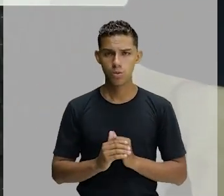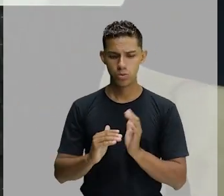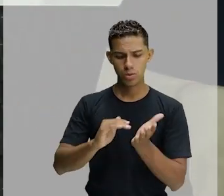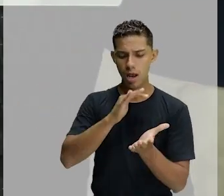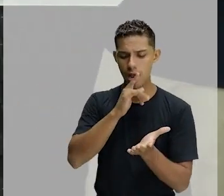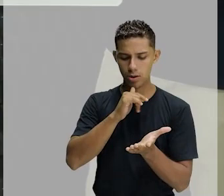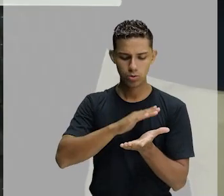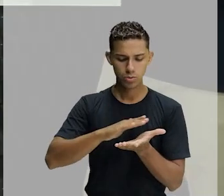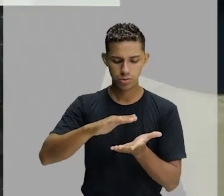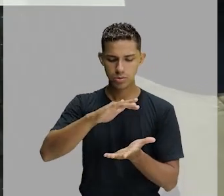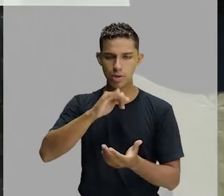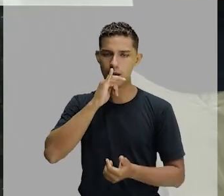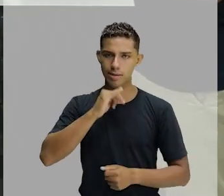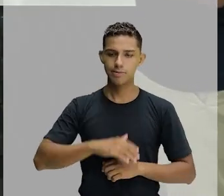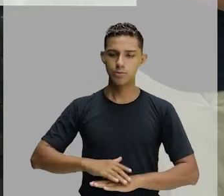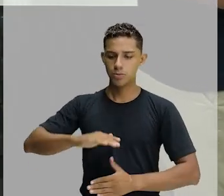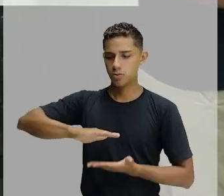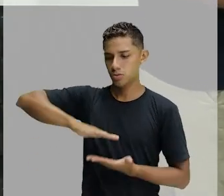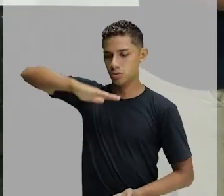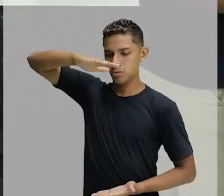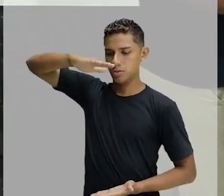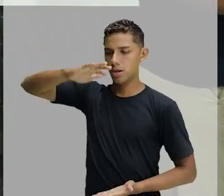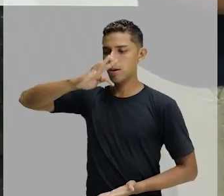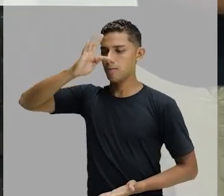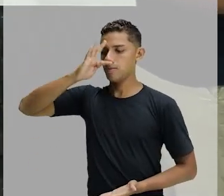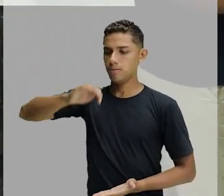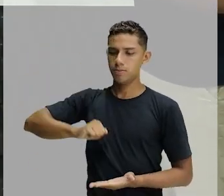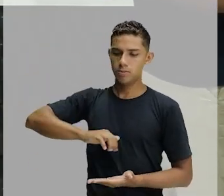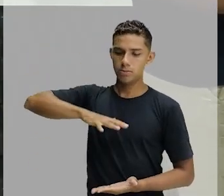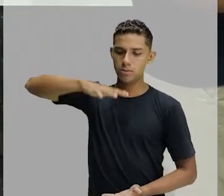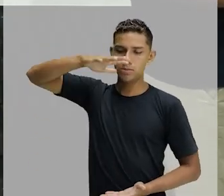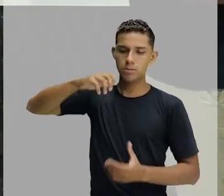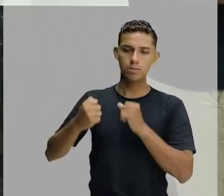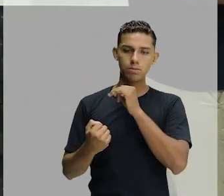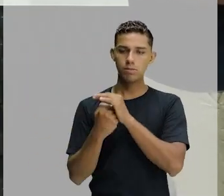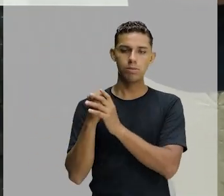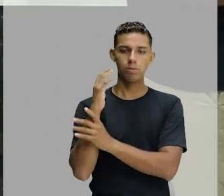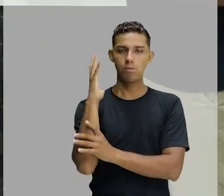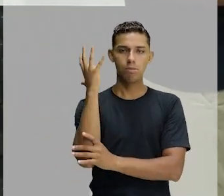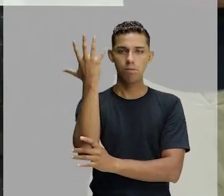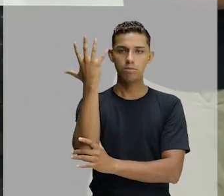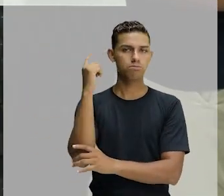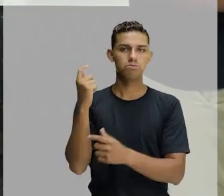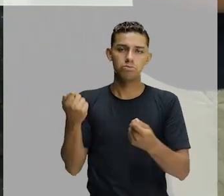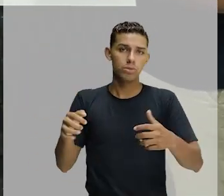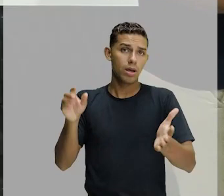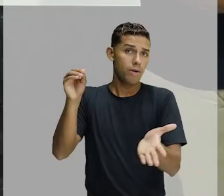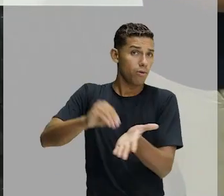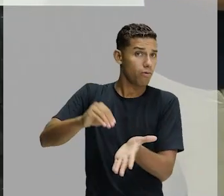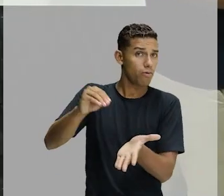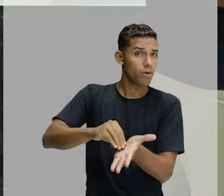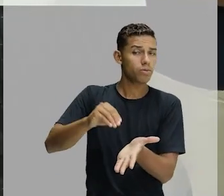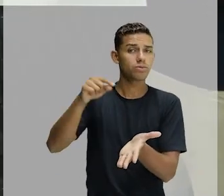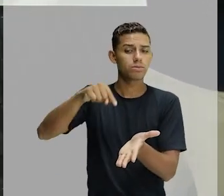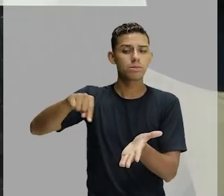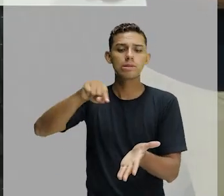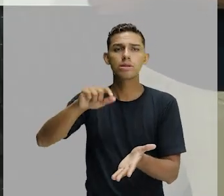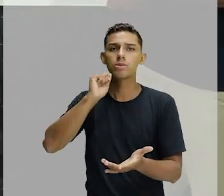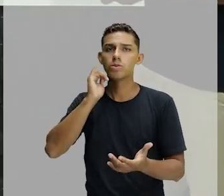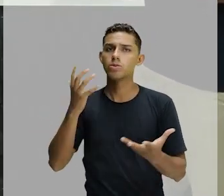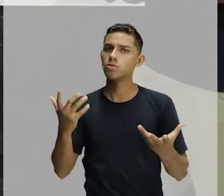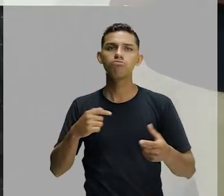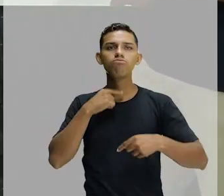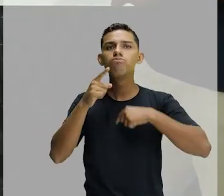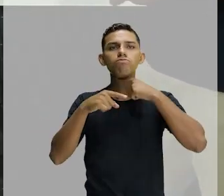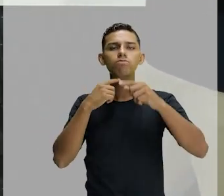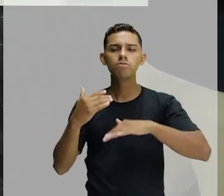A estatura, por exemplo. Então, se tiver faltando esse nutriente aqui, o que vai acontecer com o nível da água nesse balde? Não